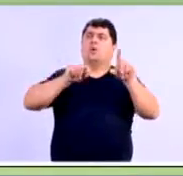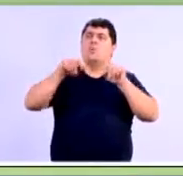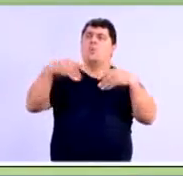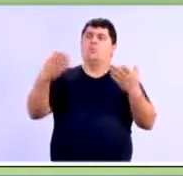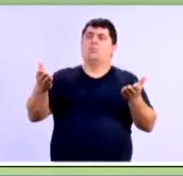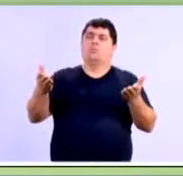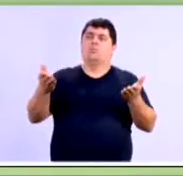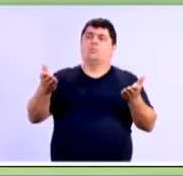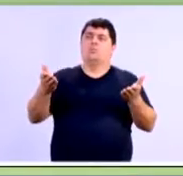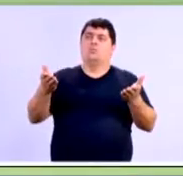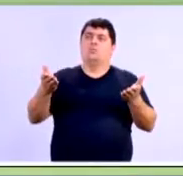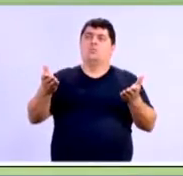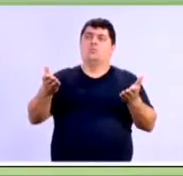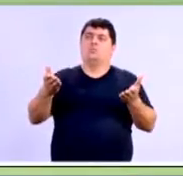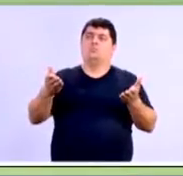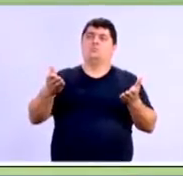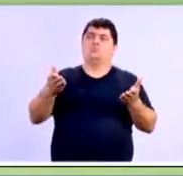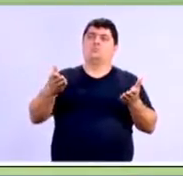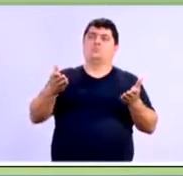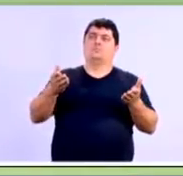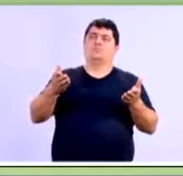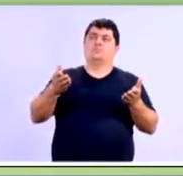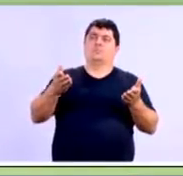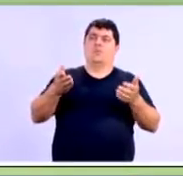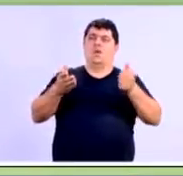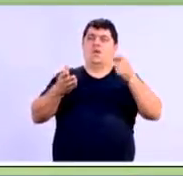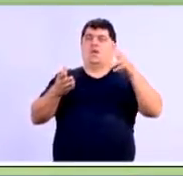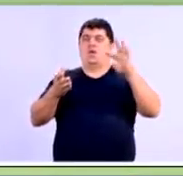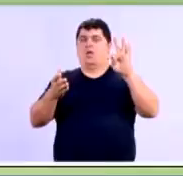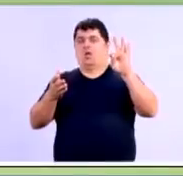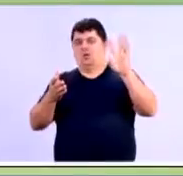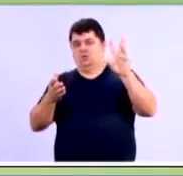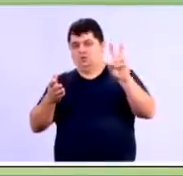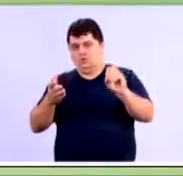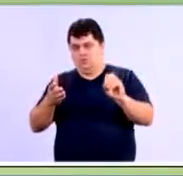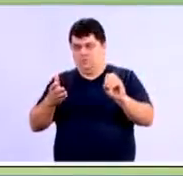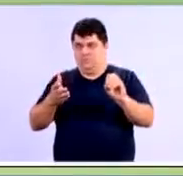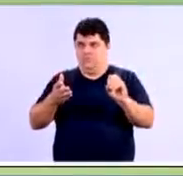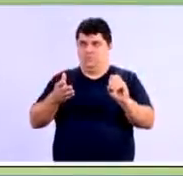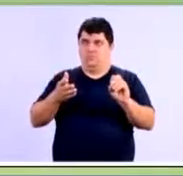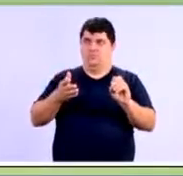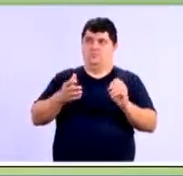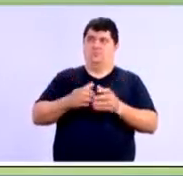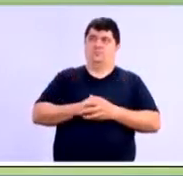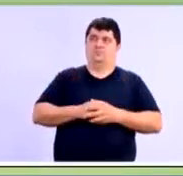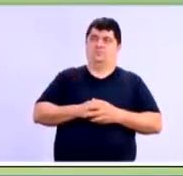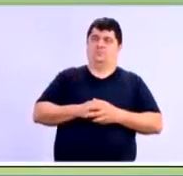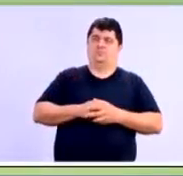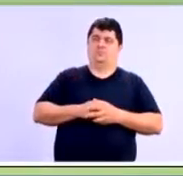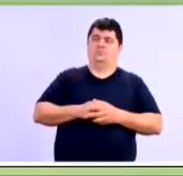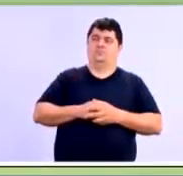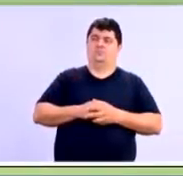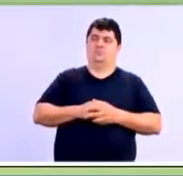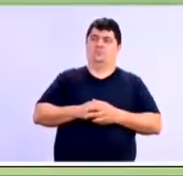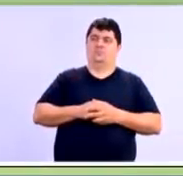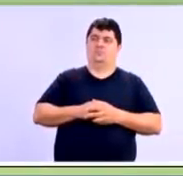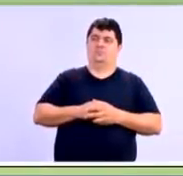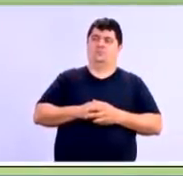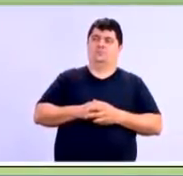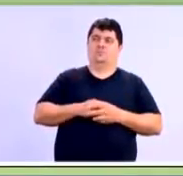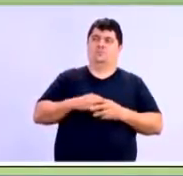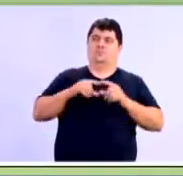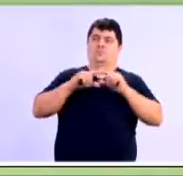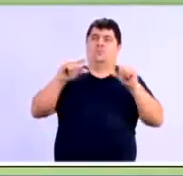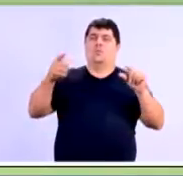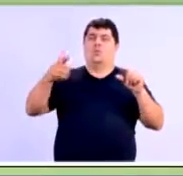patrimonial? Vou precisar do meu ativo total, né? Esse 94.800. E vou precisar do